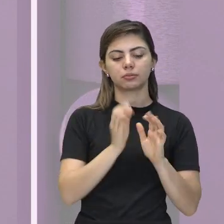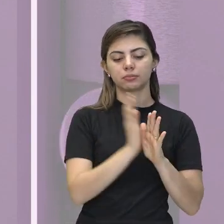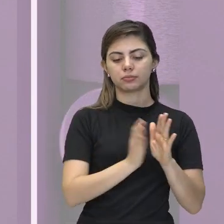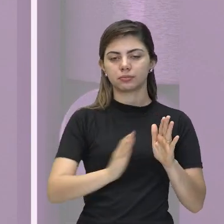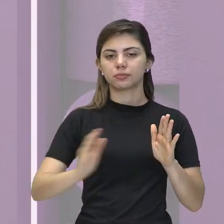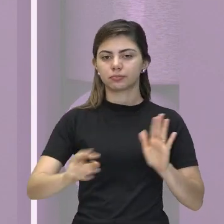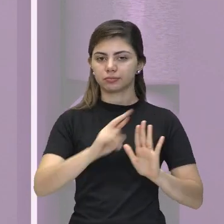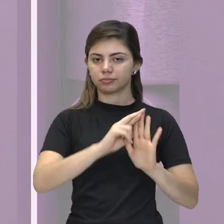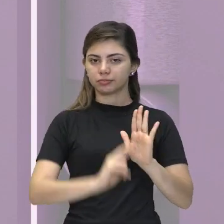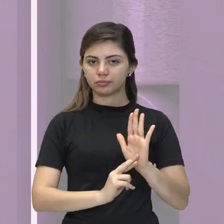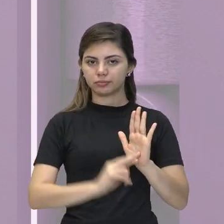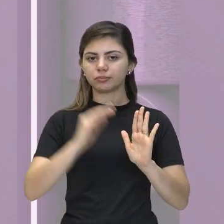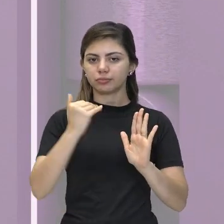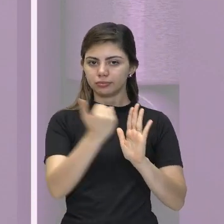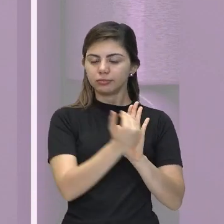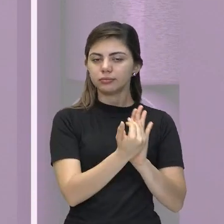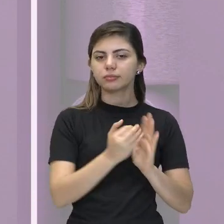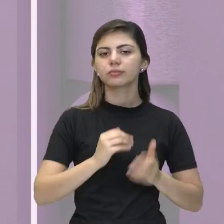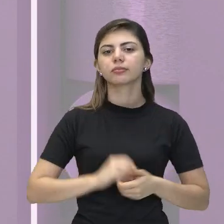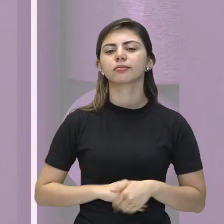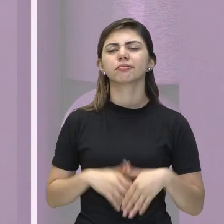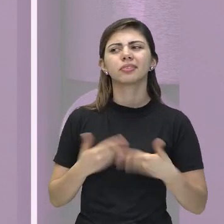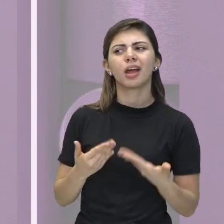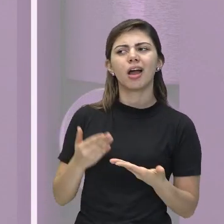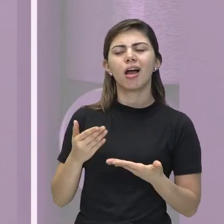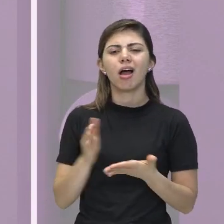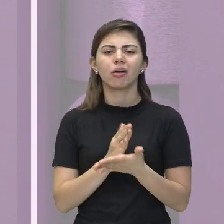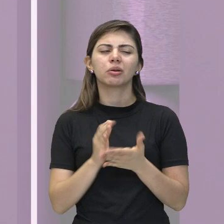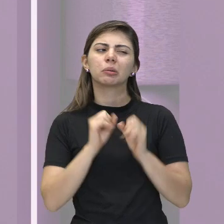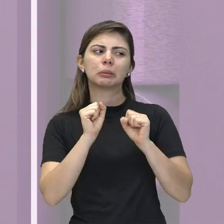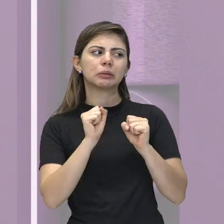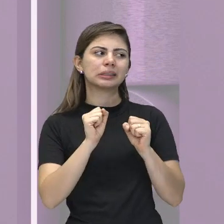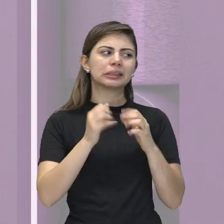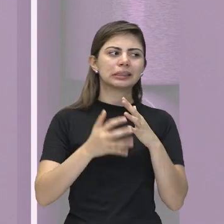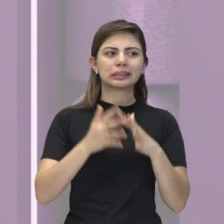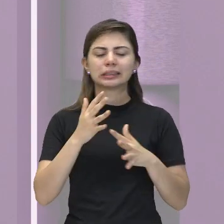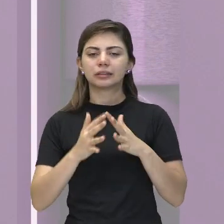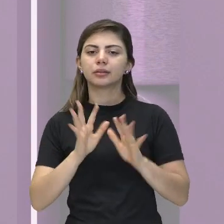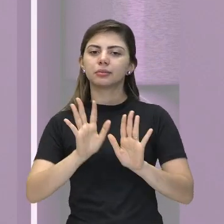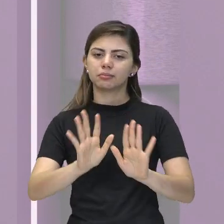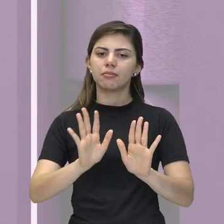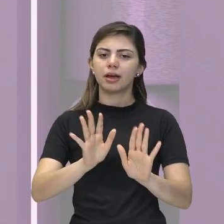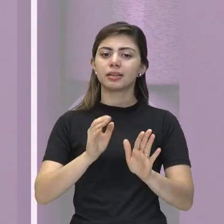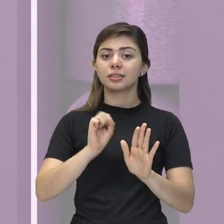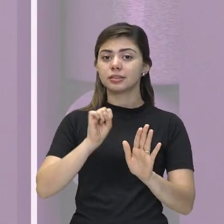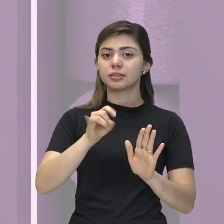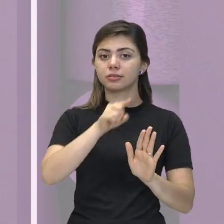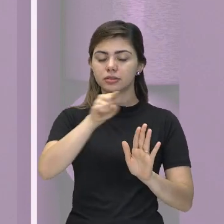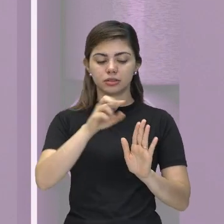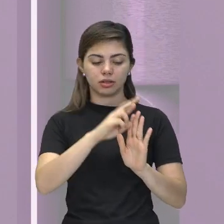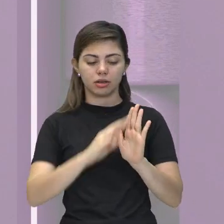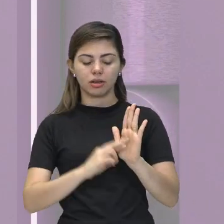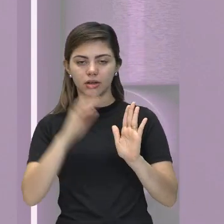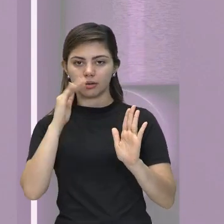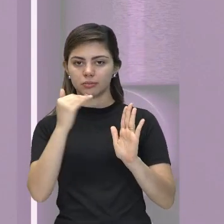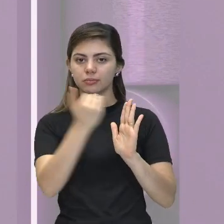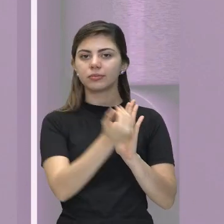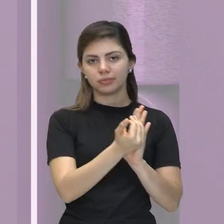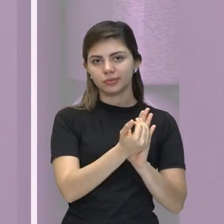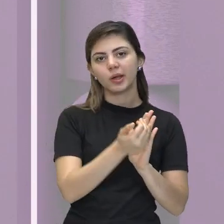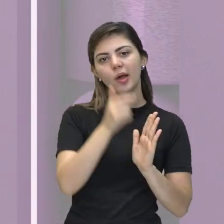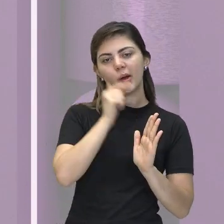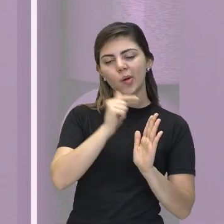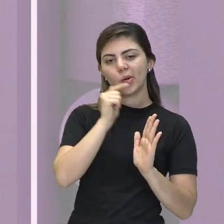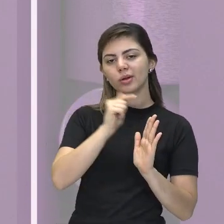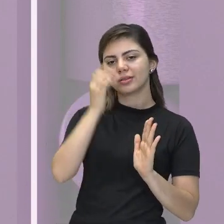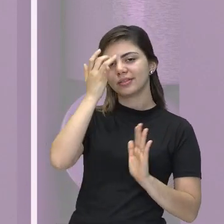Então pode parecer ali inicialmente um pouco confuso para vocês, mas eu tenho certeza que se você seguir o passo a passo, você não vai ter